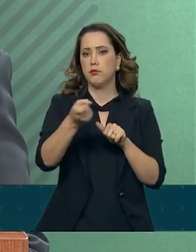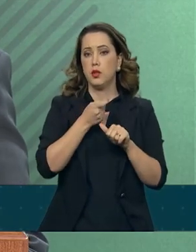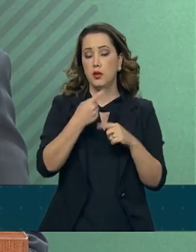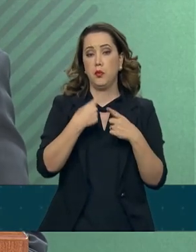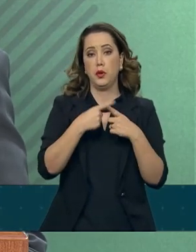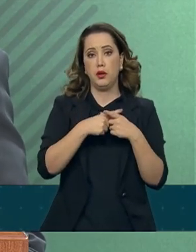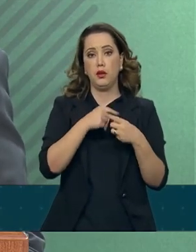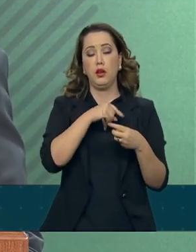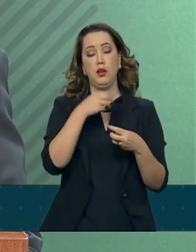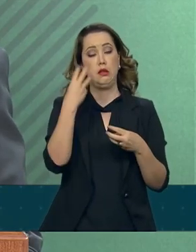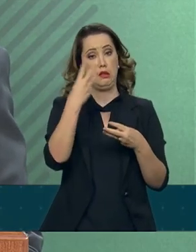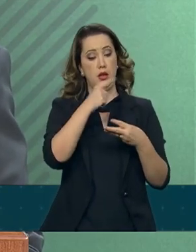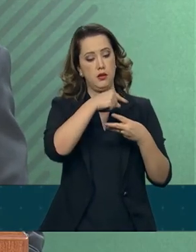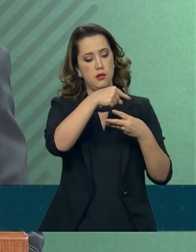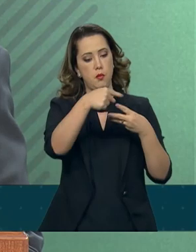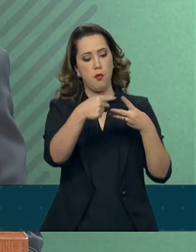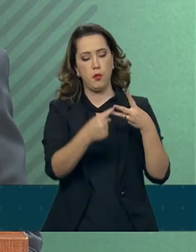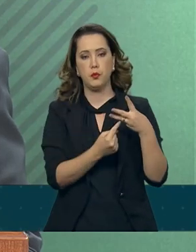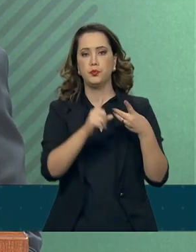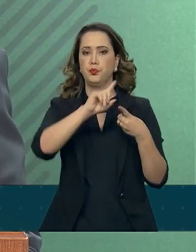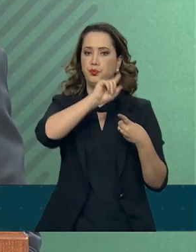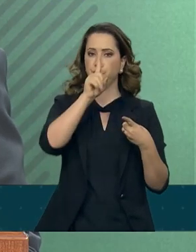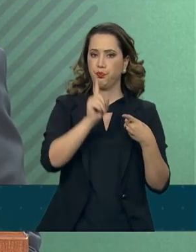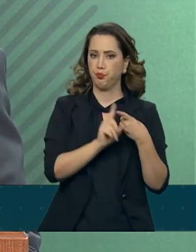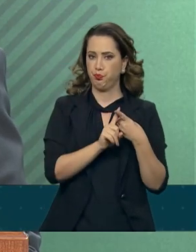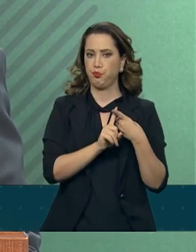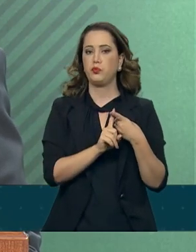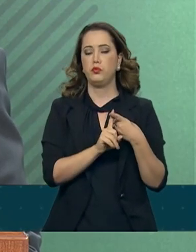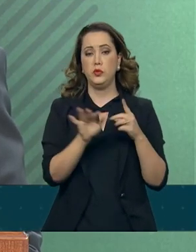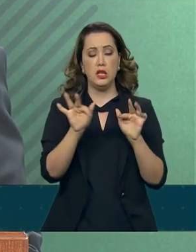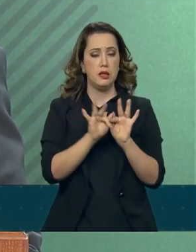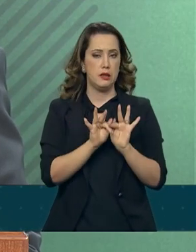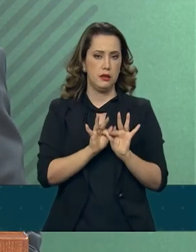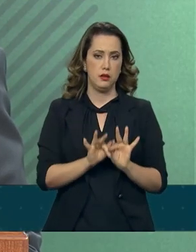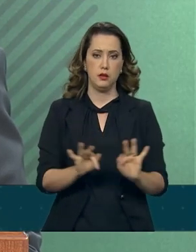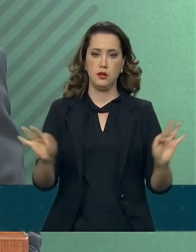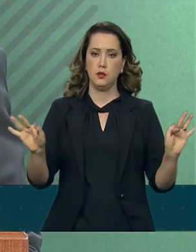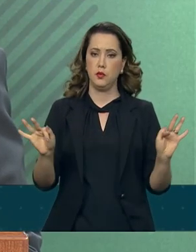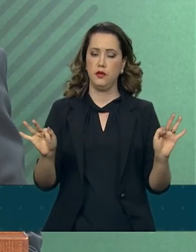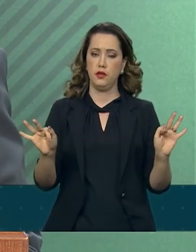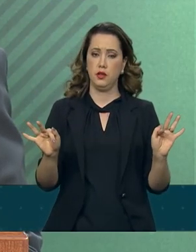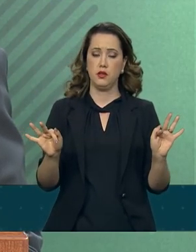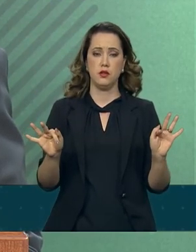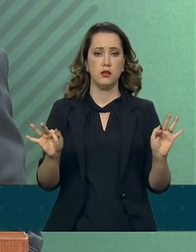três pilares simplificação e desburocratização